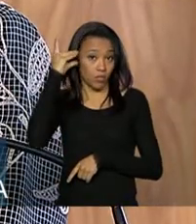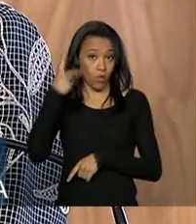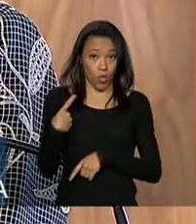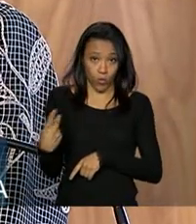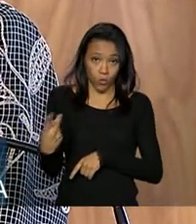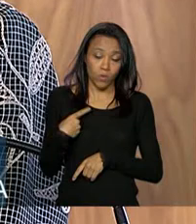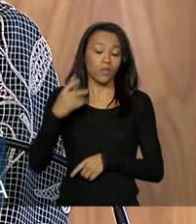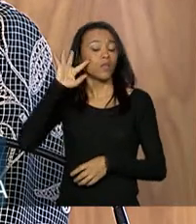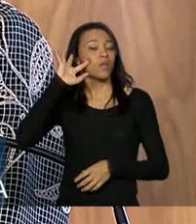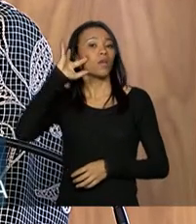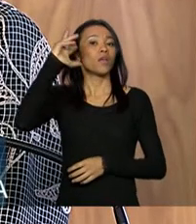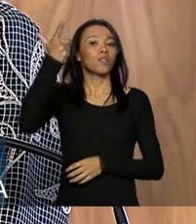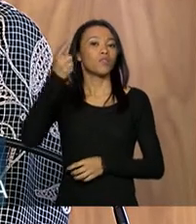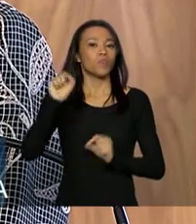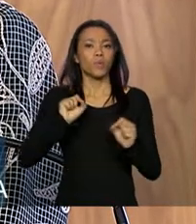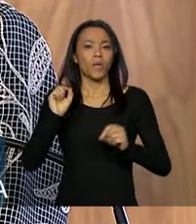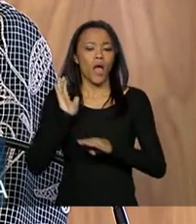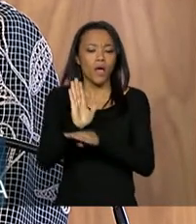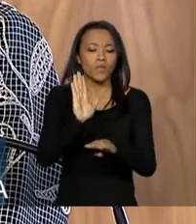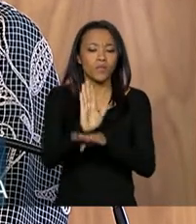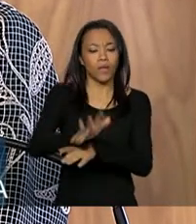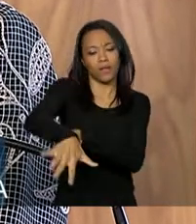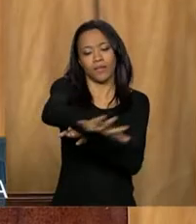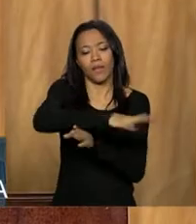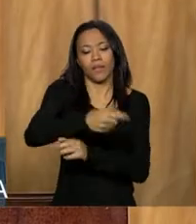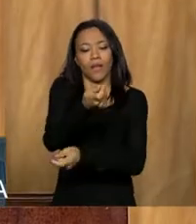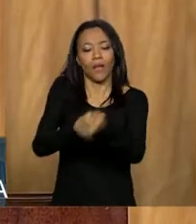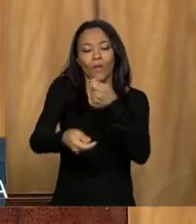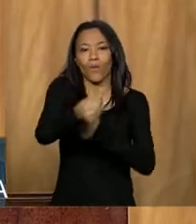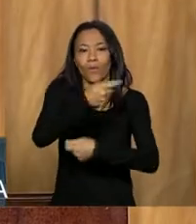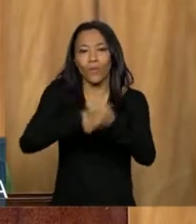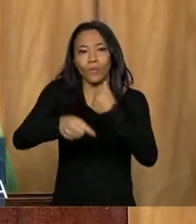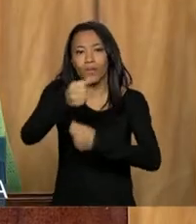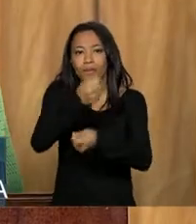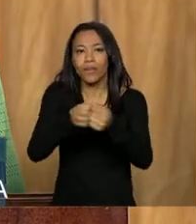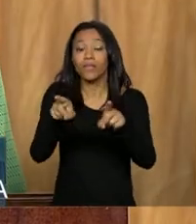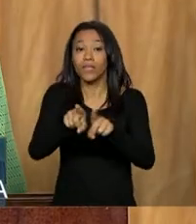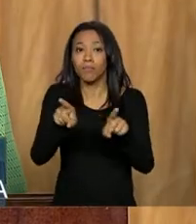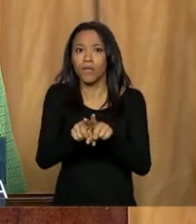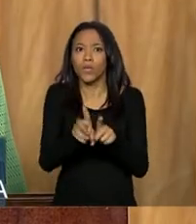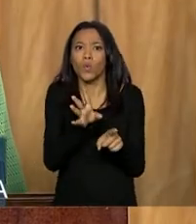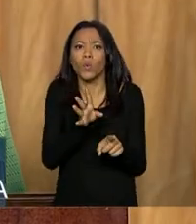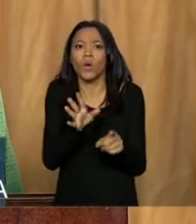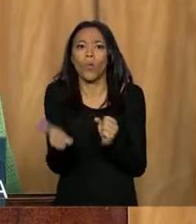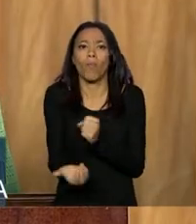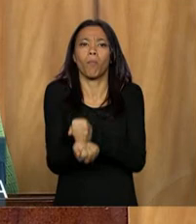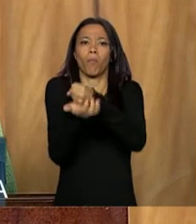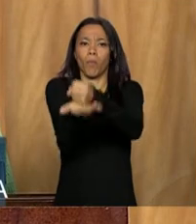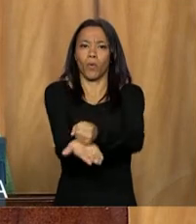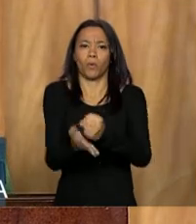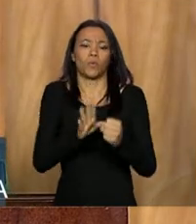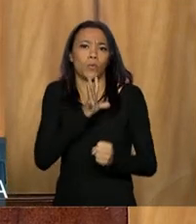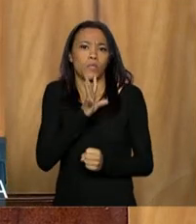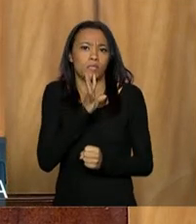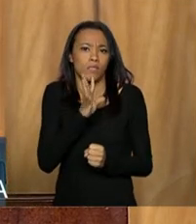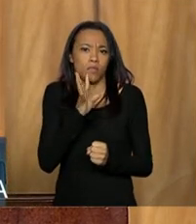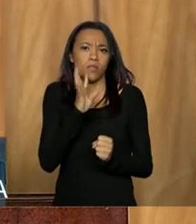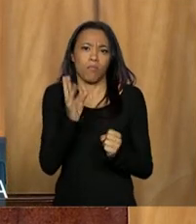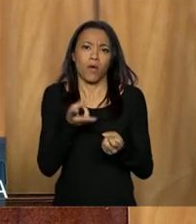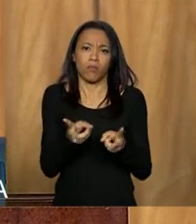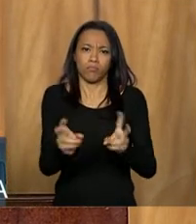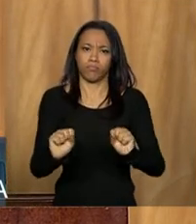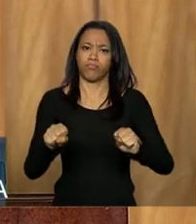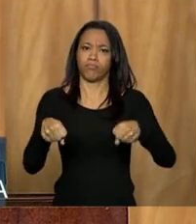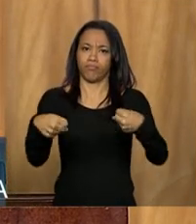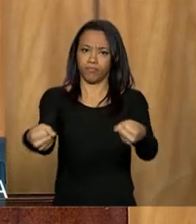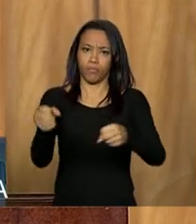decidimos cooperar ativamente na área da economia criativa e sociedade baseada em conhecimento, para garantirmos o crescimento sustentável de ambos